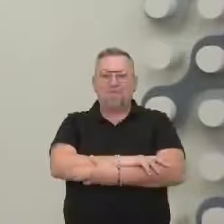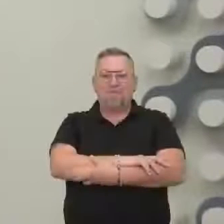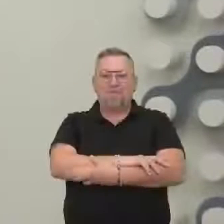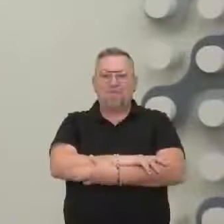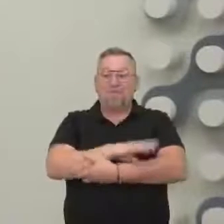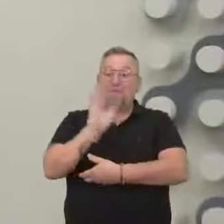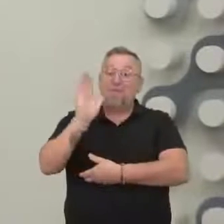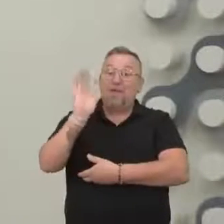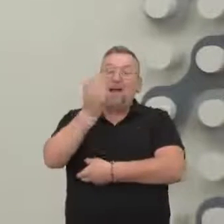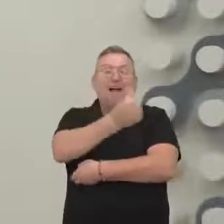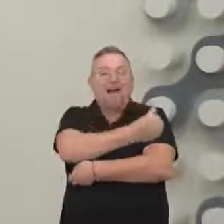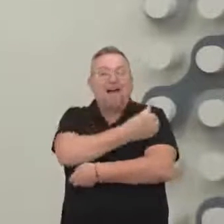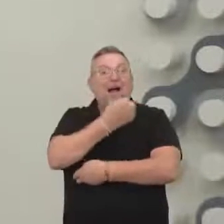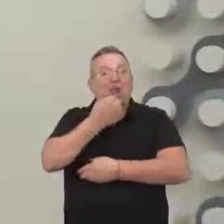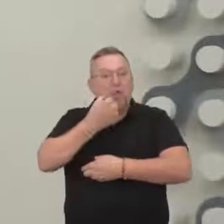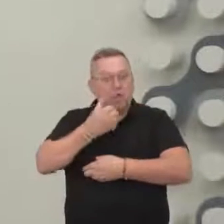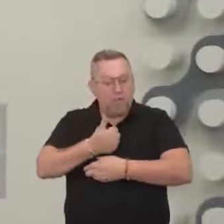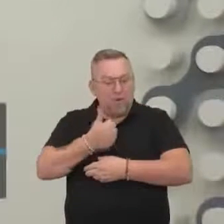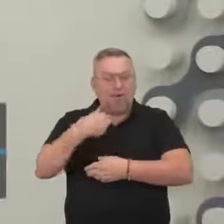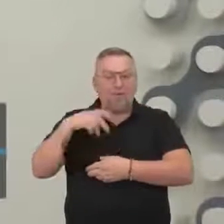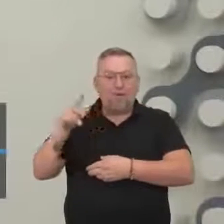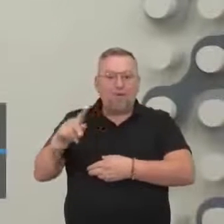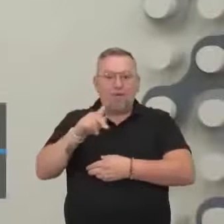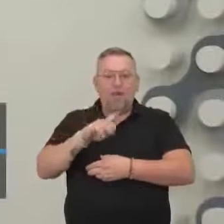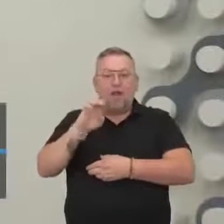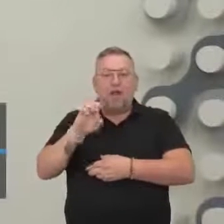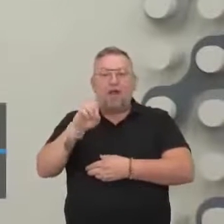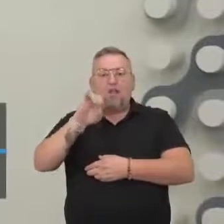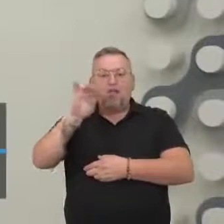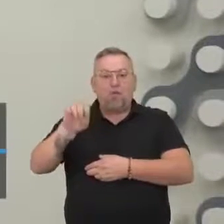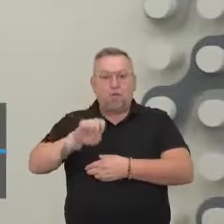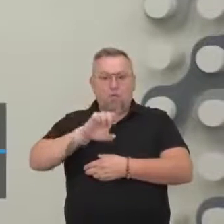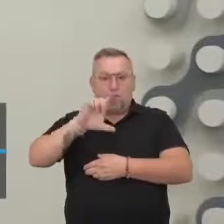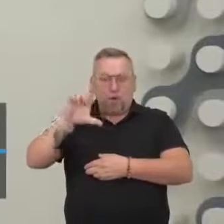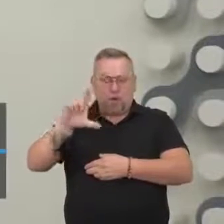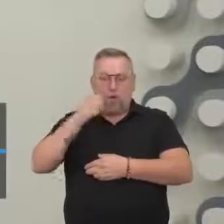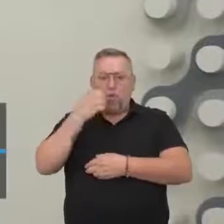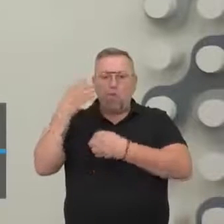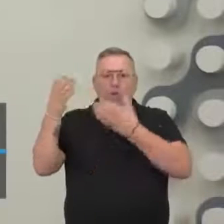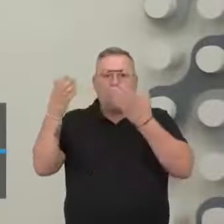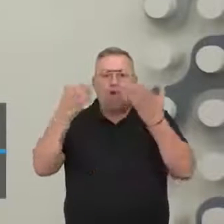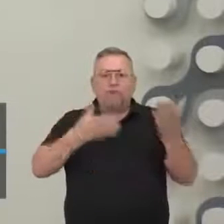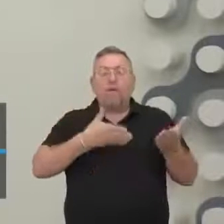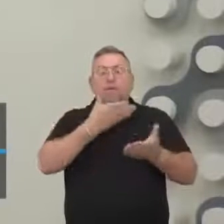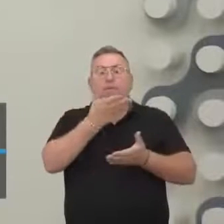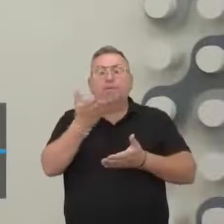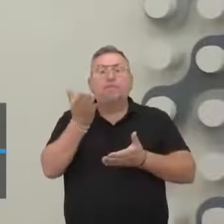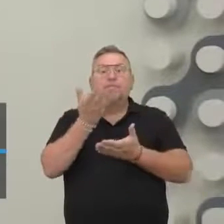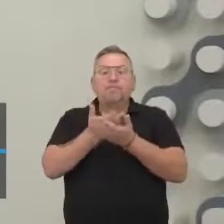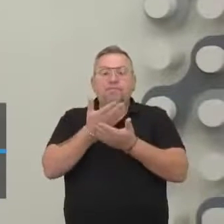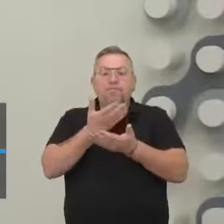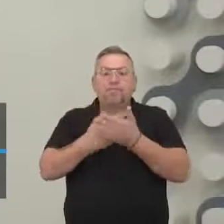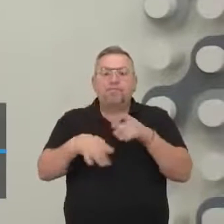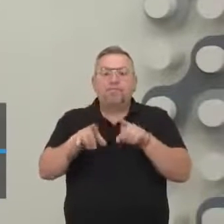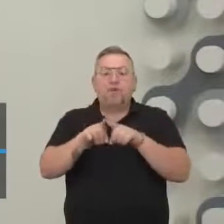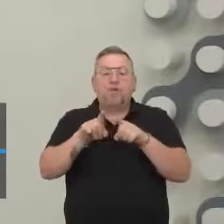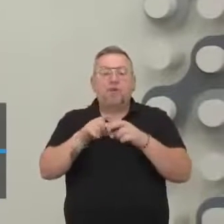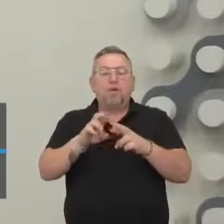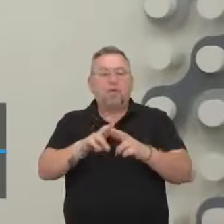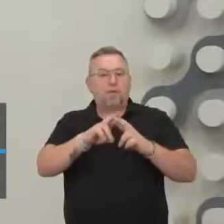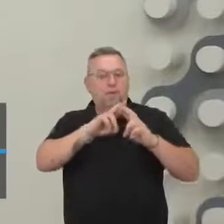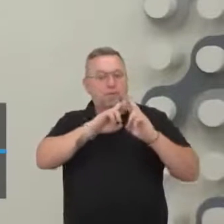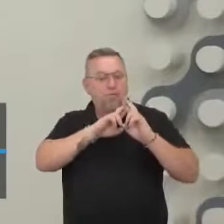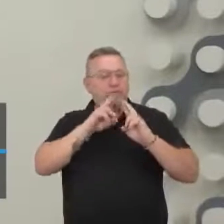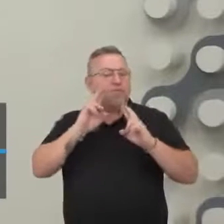Olá, sexto ano, tudo bem? Eu sou o professor Ed Joel, quero dar as boas-vindas a você, estudante, aos responsáveis que acompanham